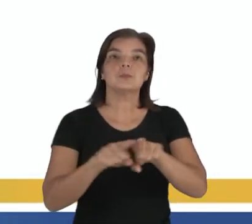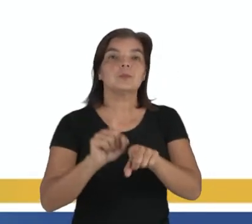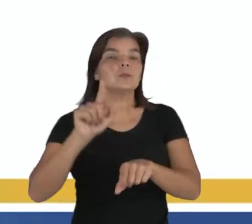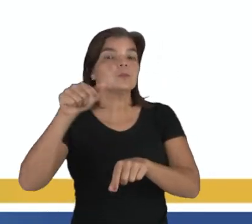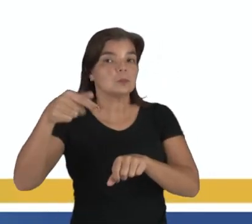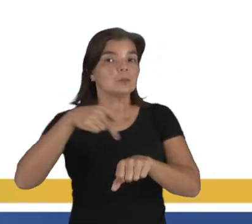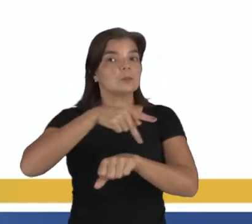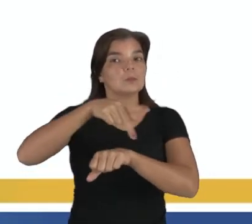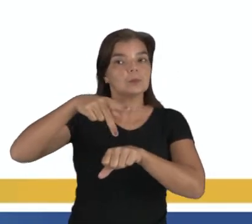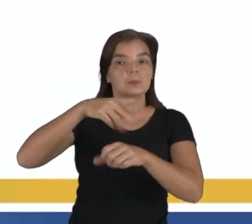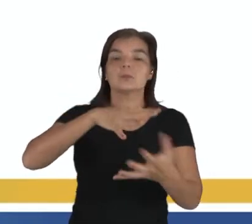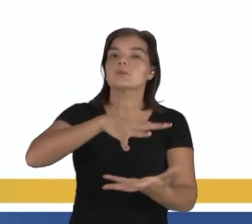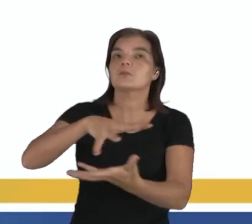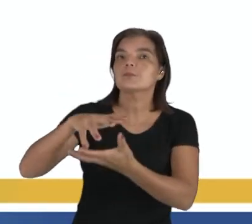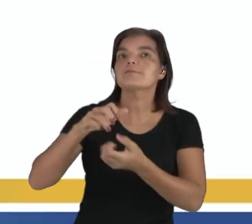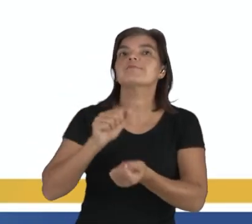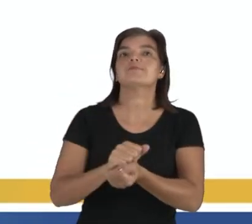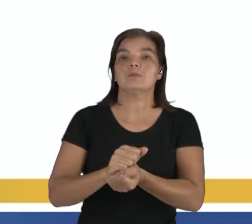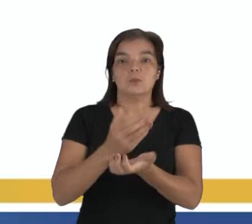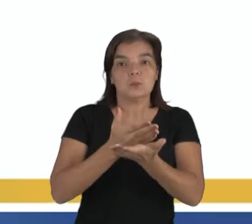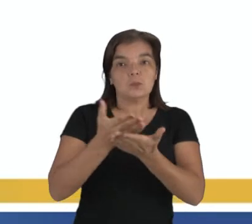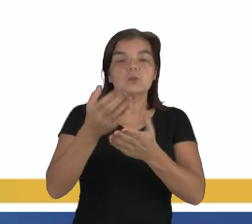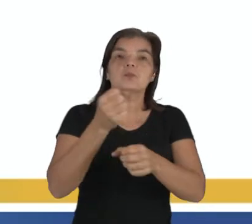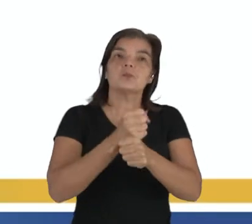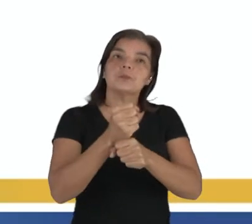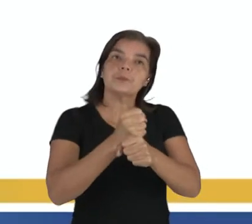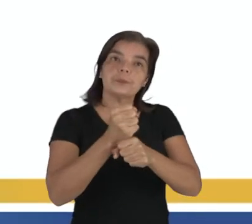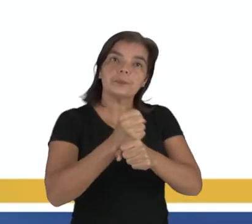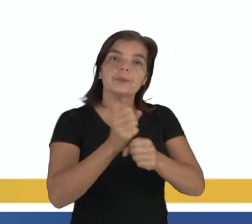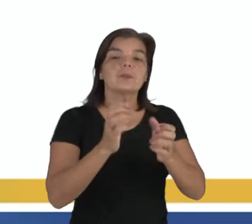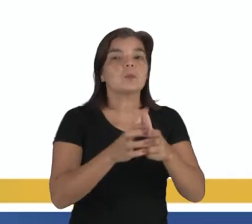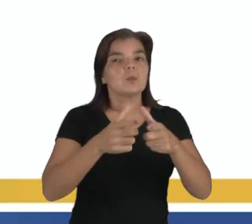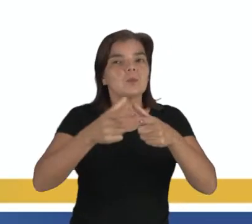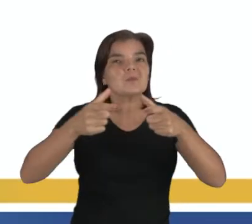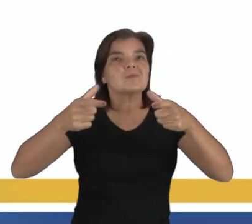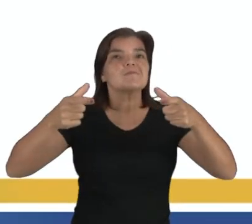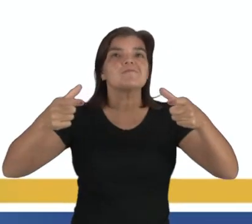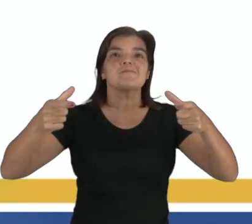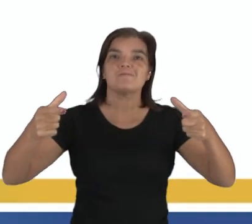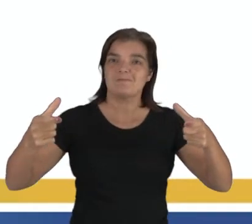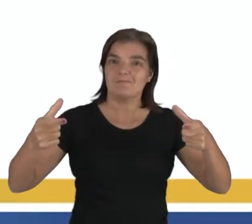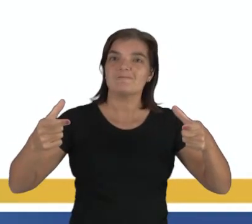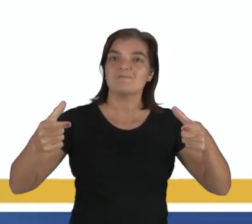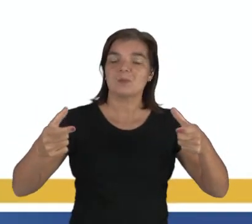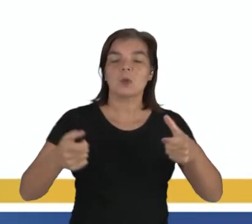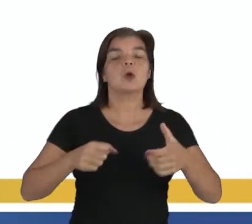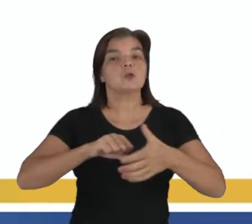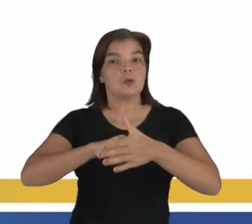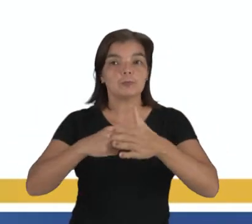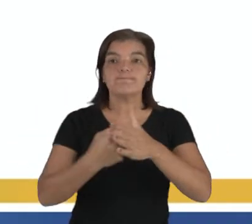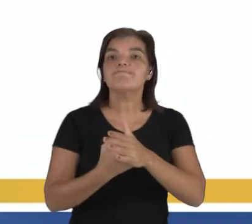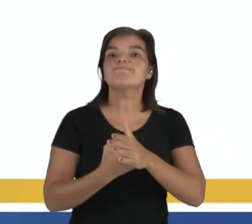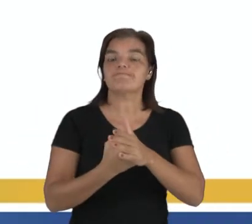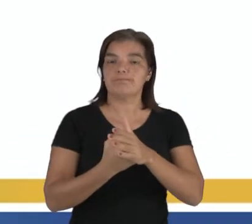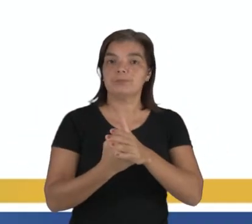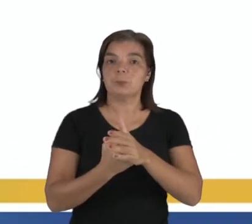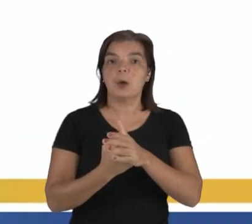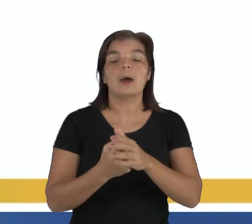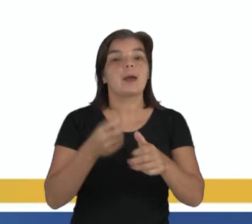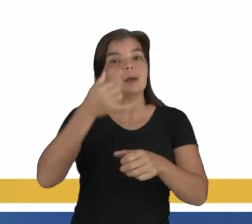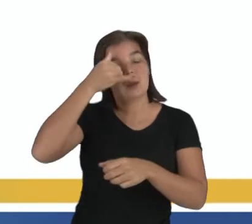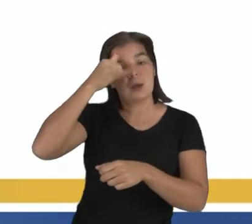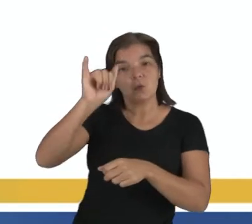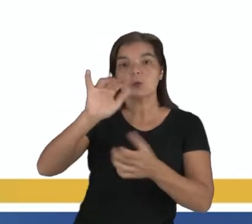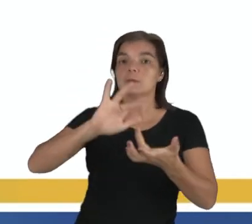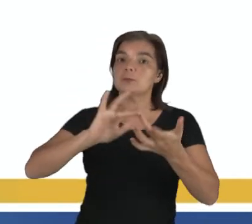vista no Brasil e em outras partes do mundo no início deste ano, aumentaram as pressões para medidas mais